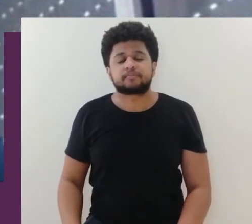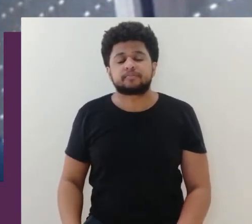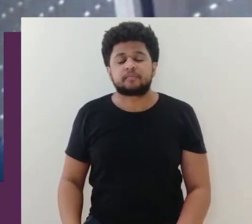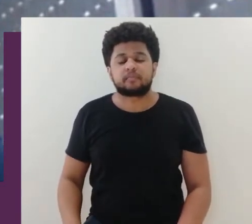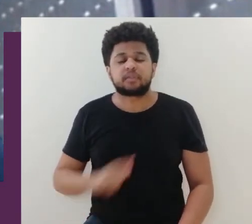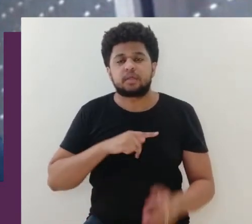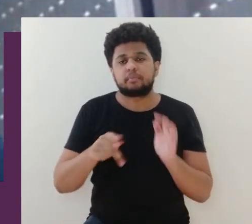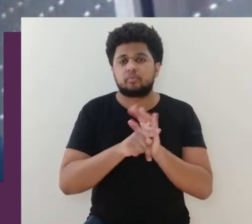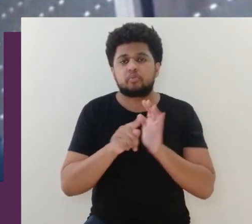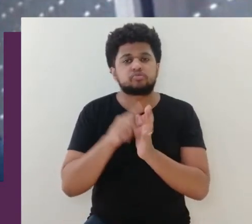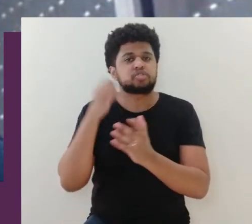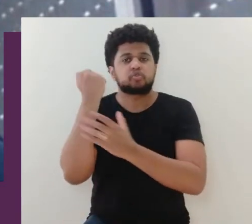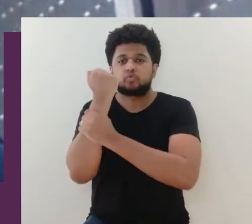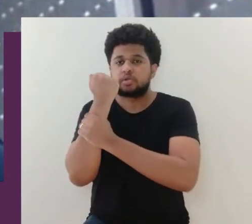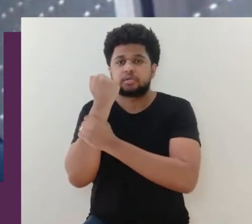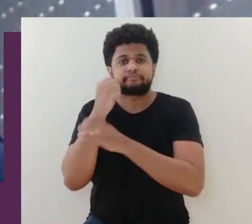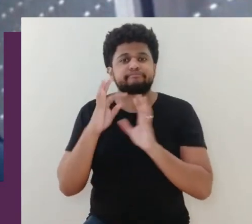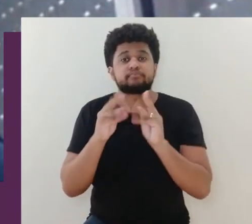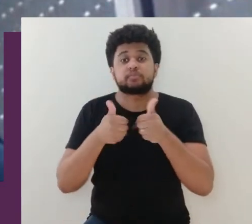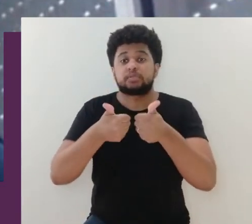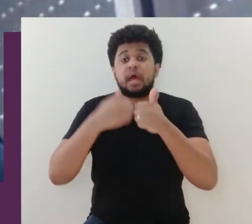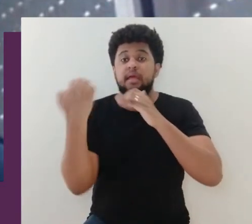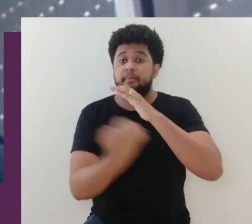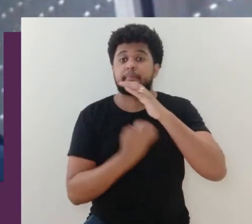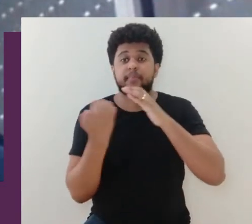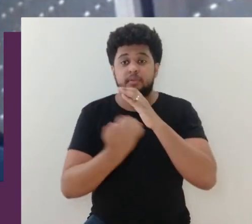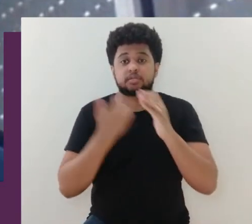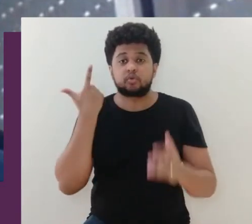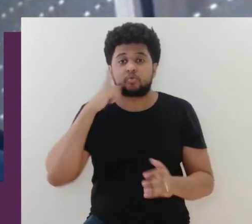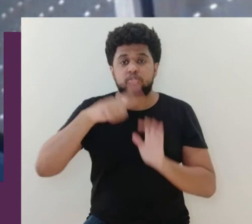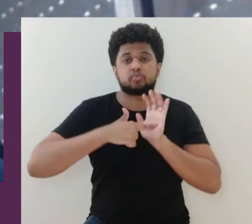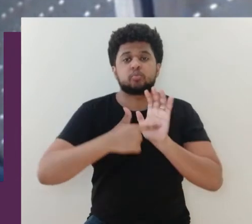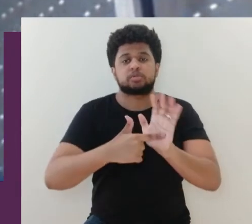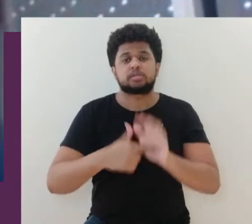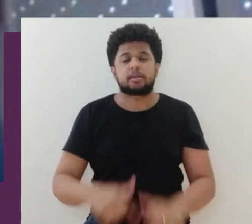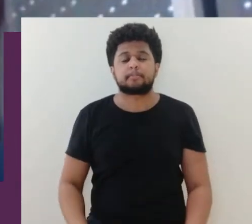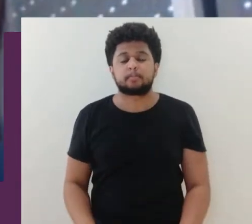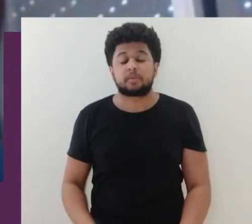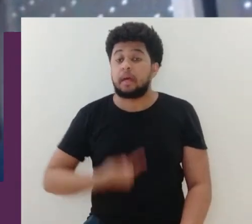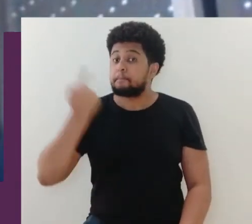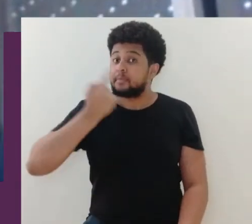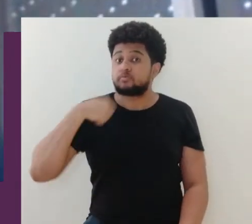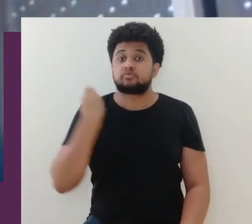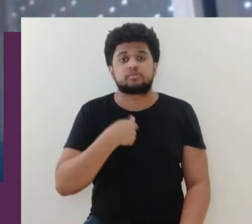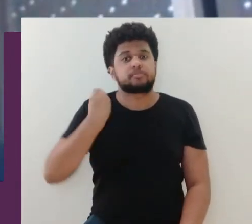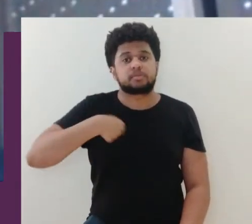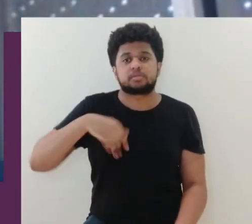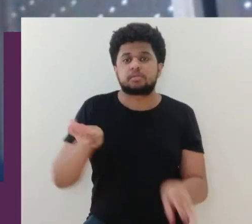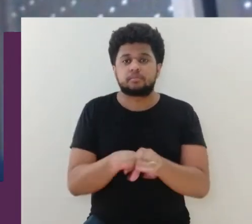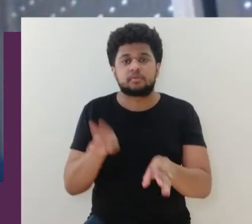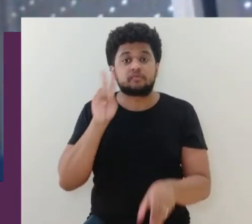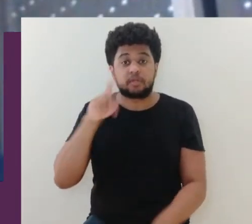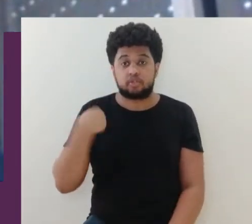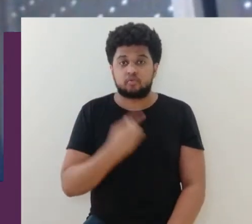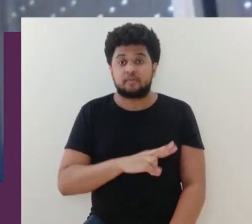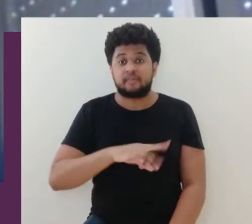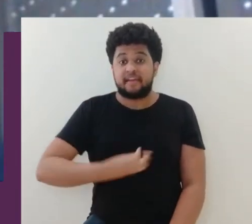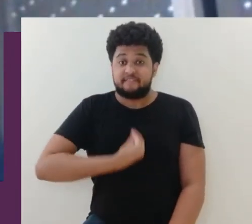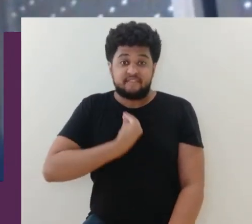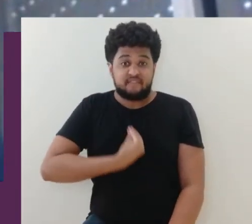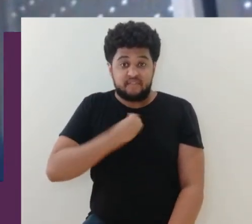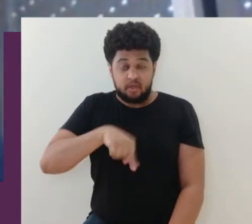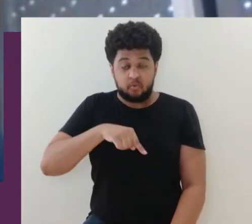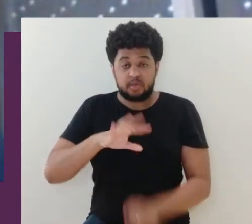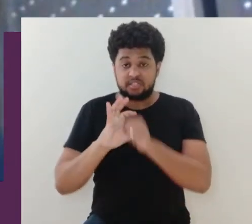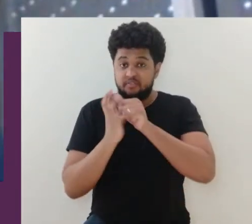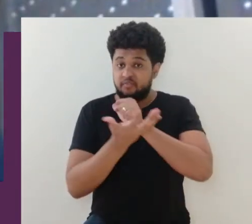dentro das questões de segurança e de eficácia. E isso as empresas estão conseguindo mostrar. Primeiro, a gente tem que levar em consideração que a gente vai conviver com esse